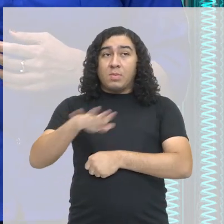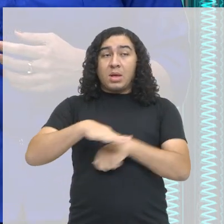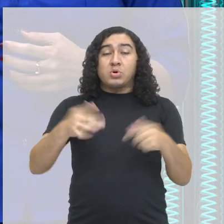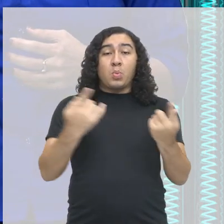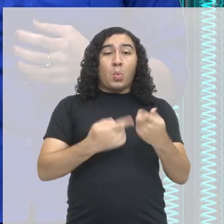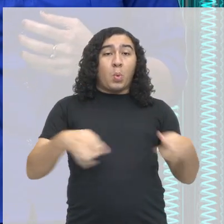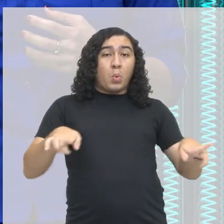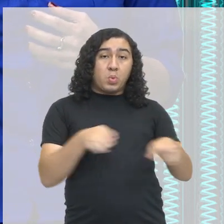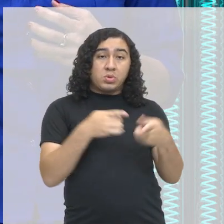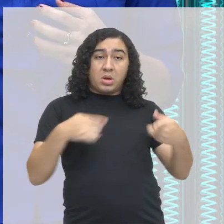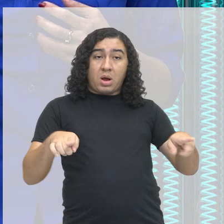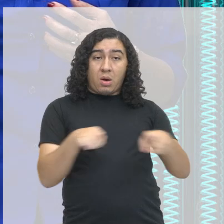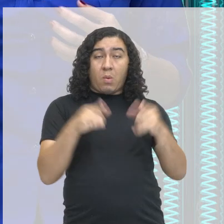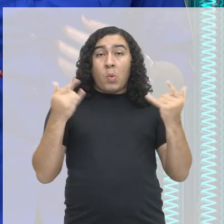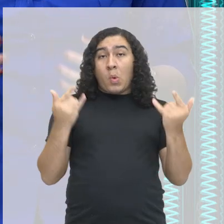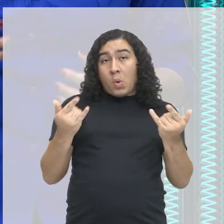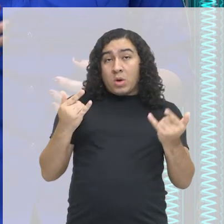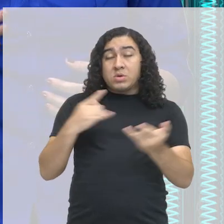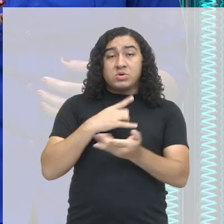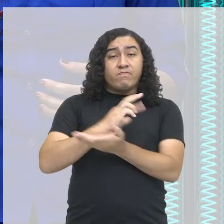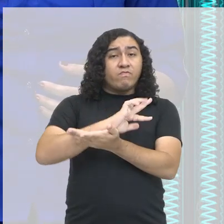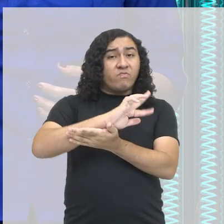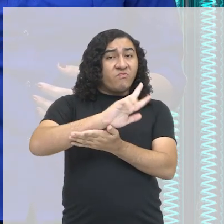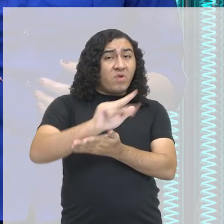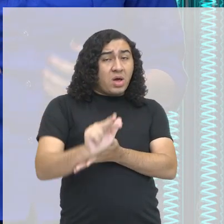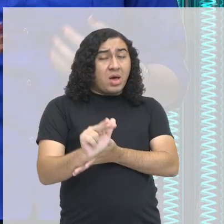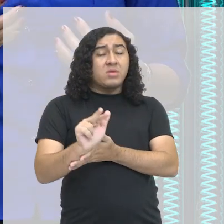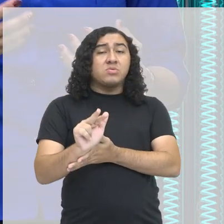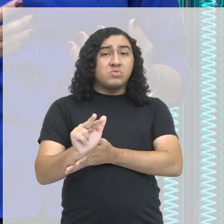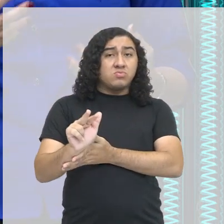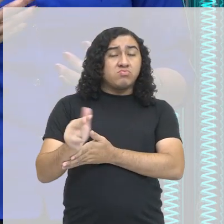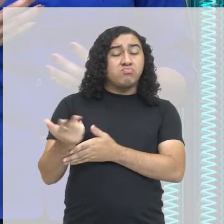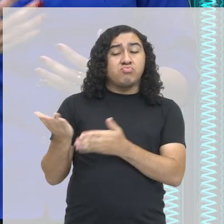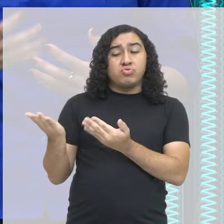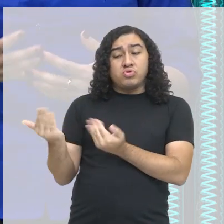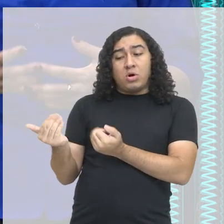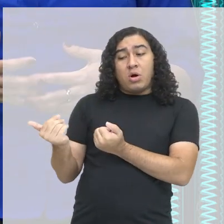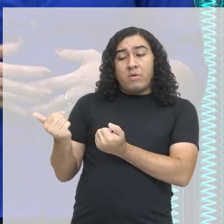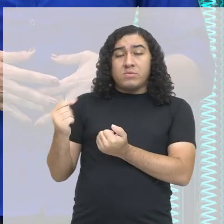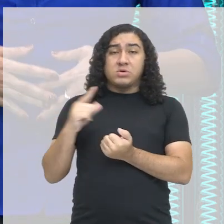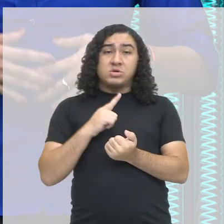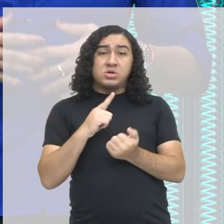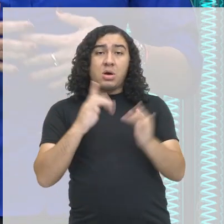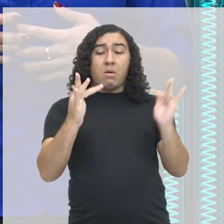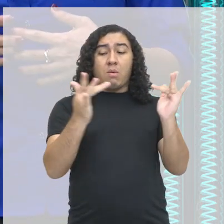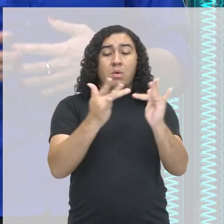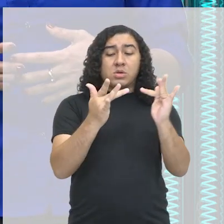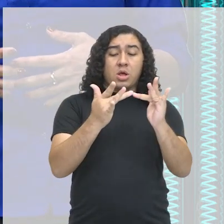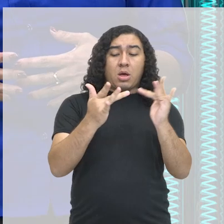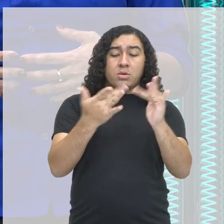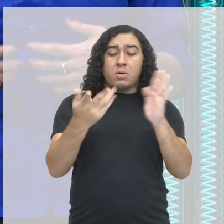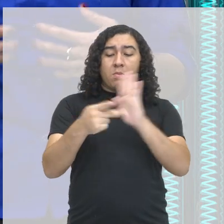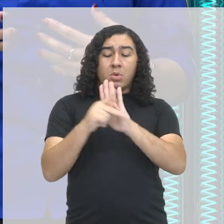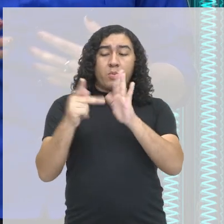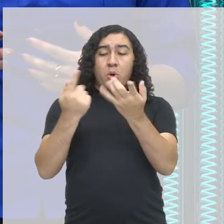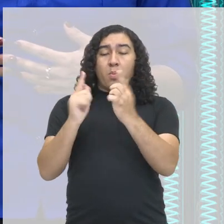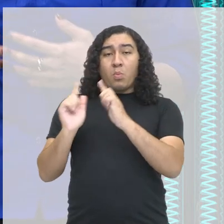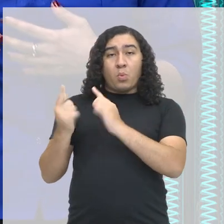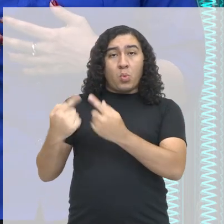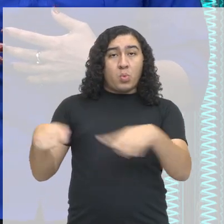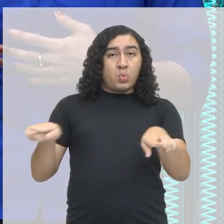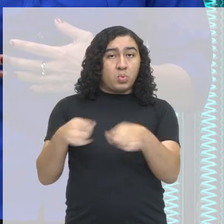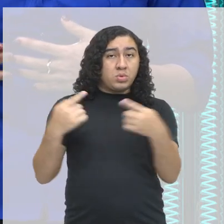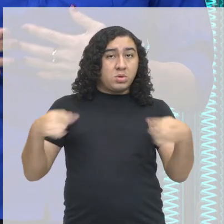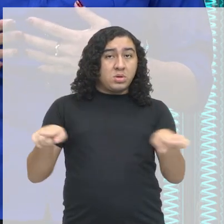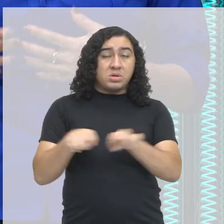roll, ele caía no gosto de vários jovens que se identificavam com as músicas e as